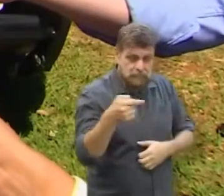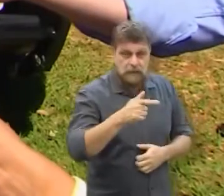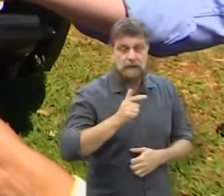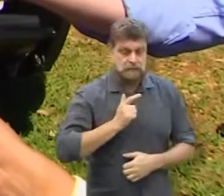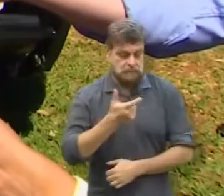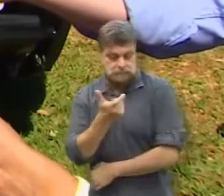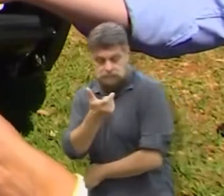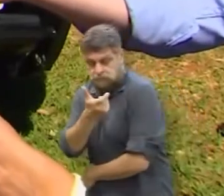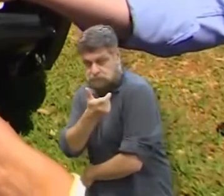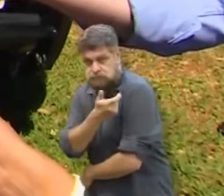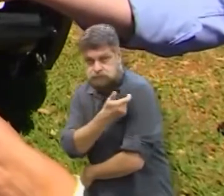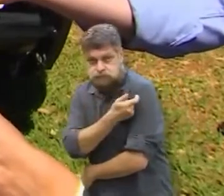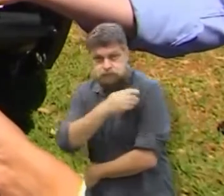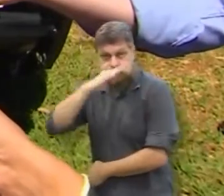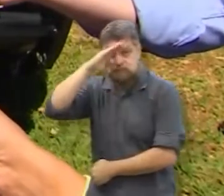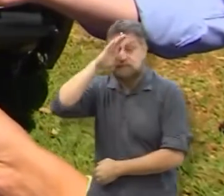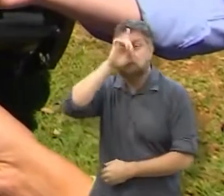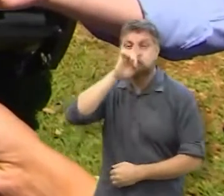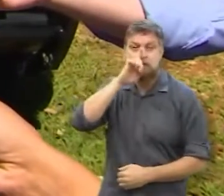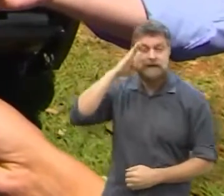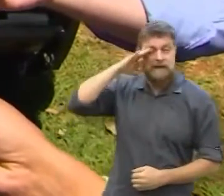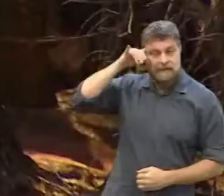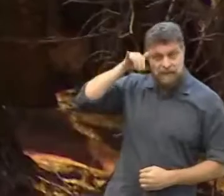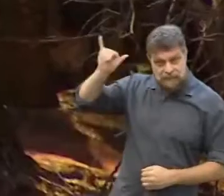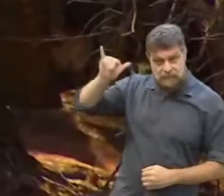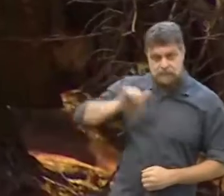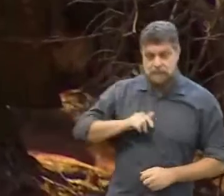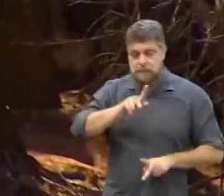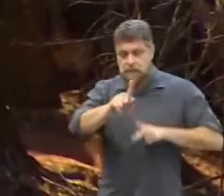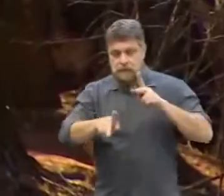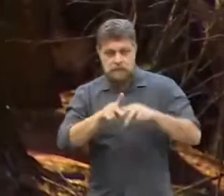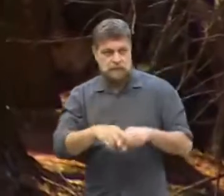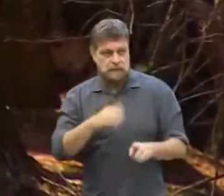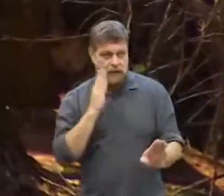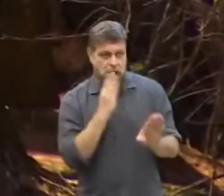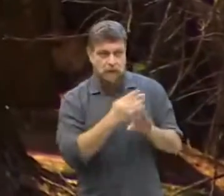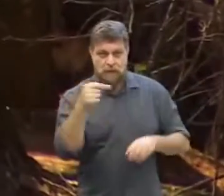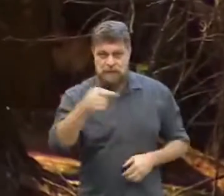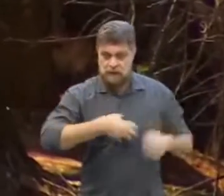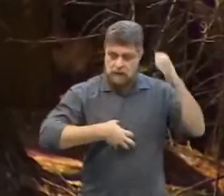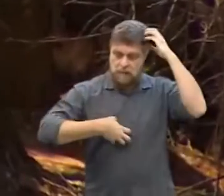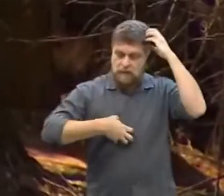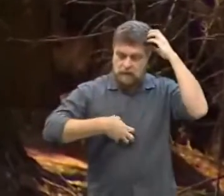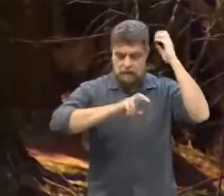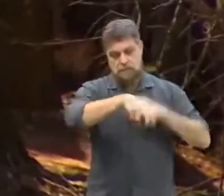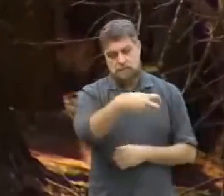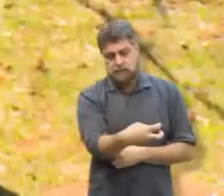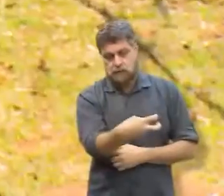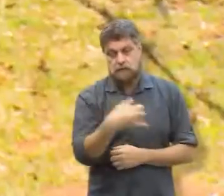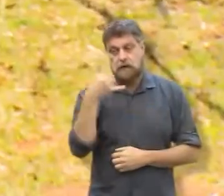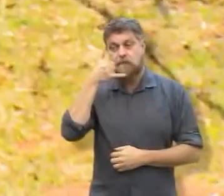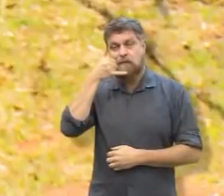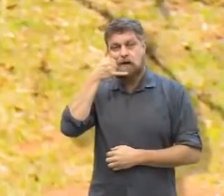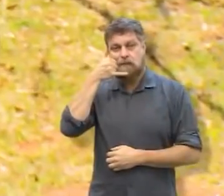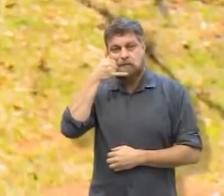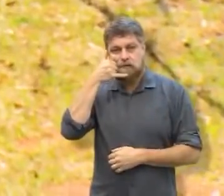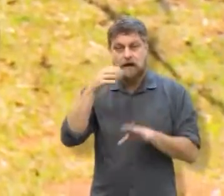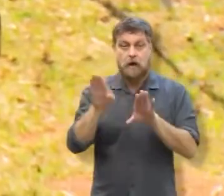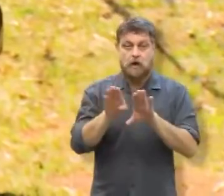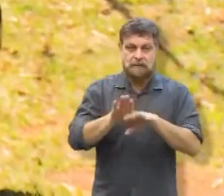esses locais estejam vacinados contra a febre amarela. Caso a população encontre um macaco morto, deve ligar para